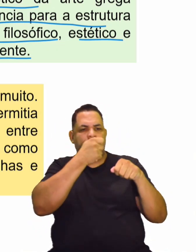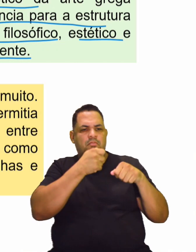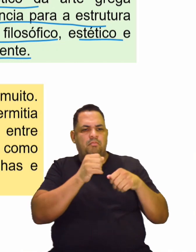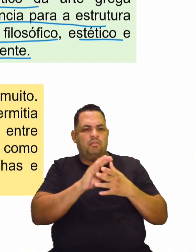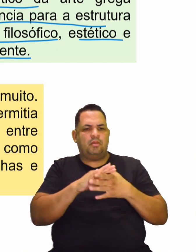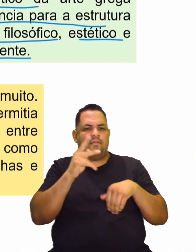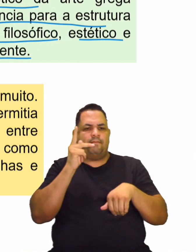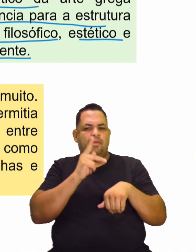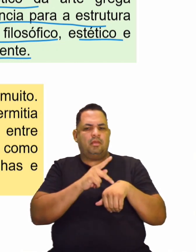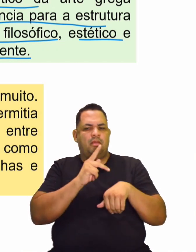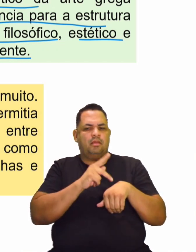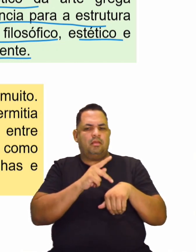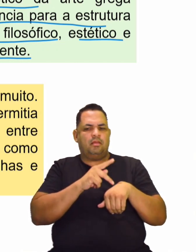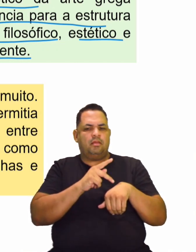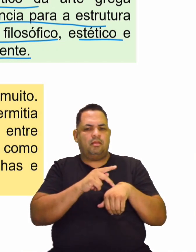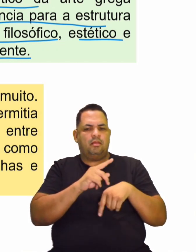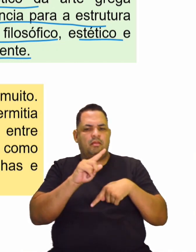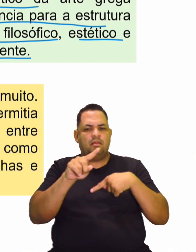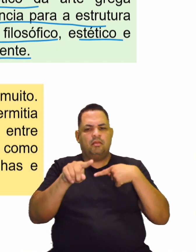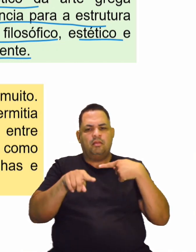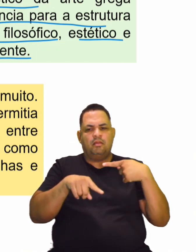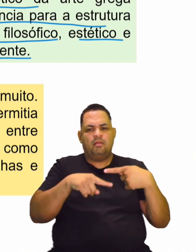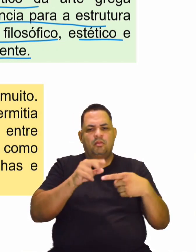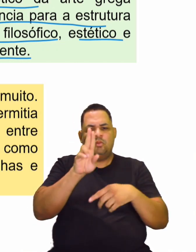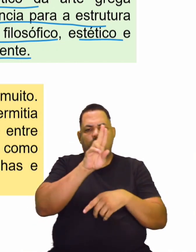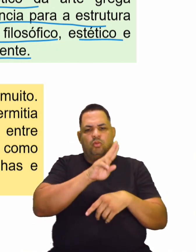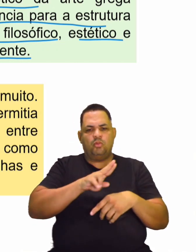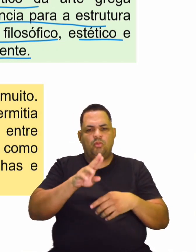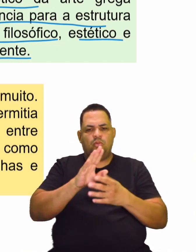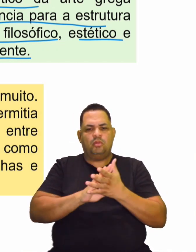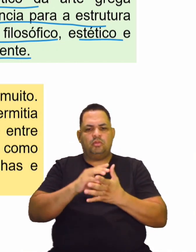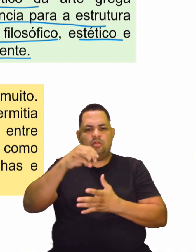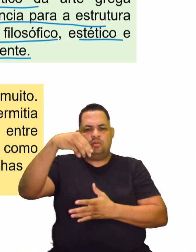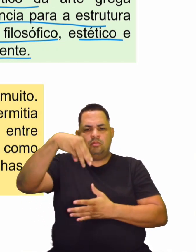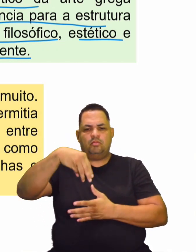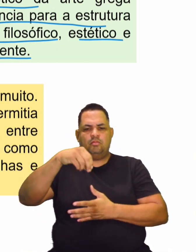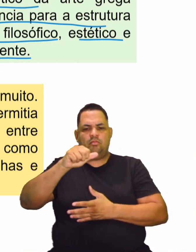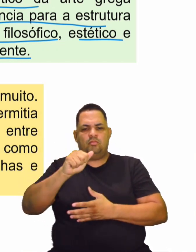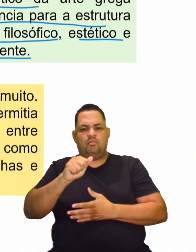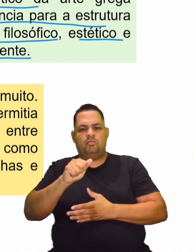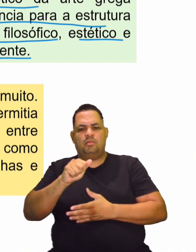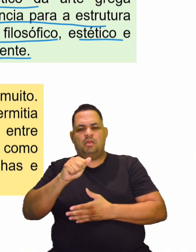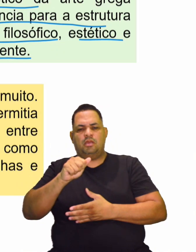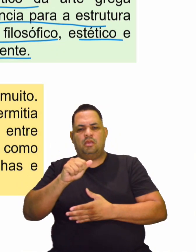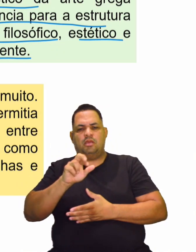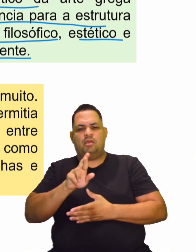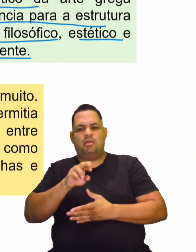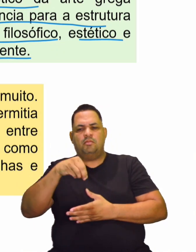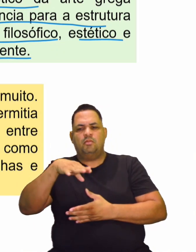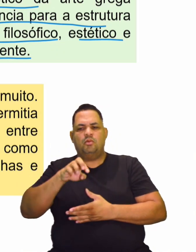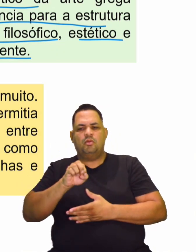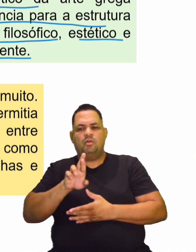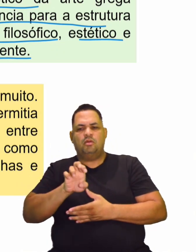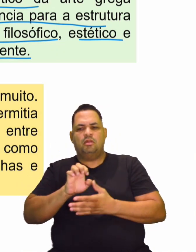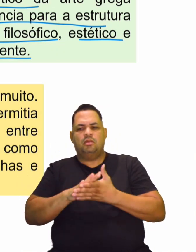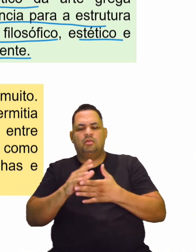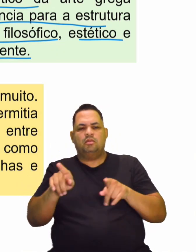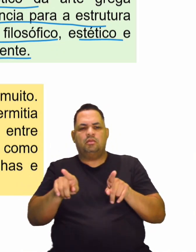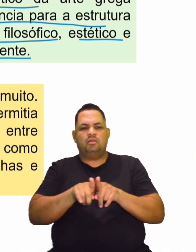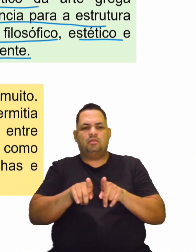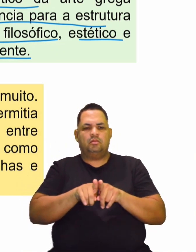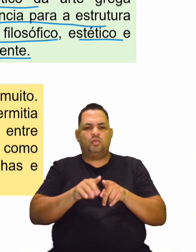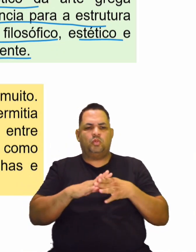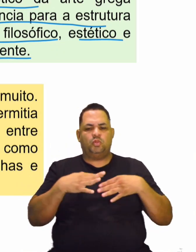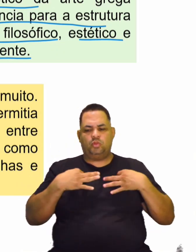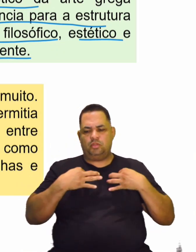Né? Depois eles passaram a utilizar o mármore também. Esculpir esses movimentos do tecido, do